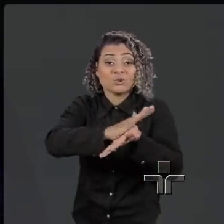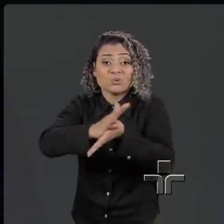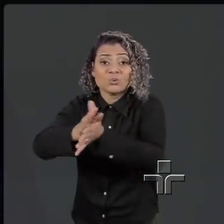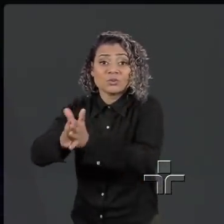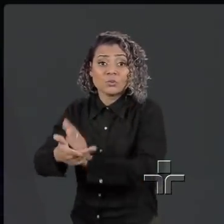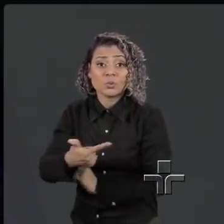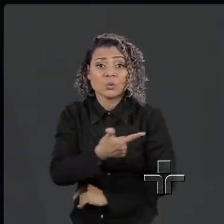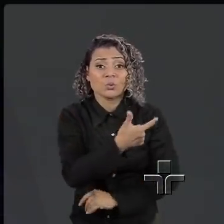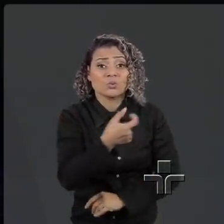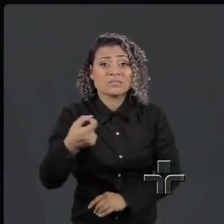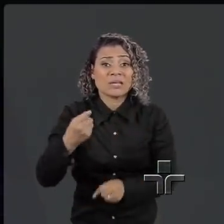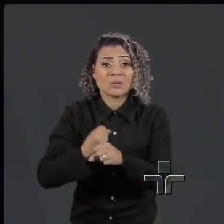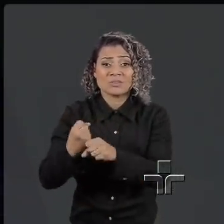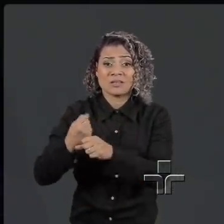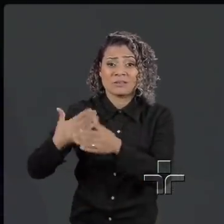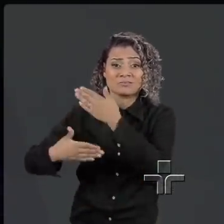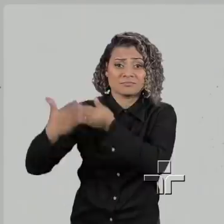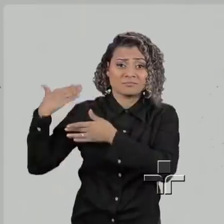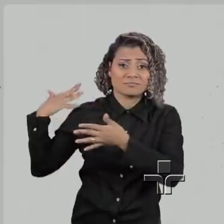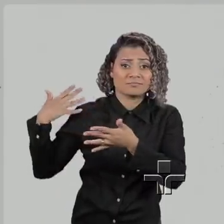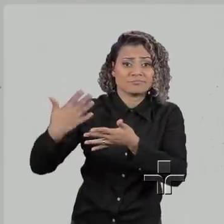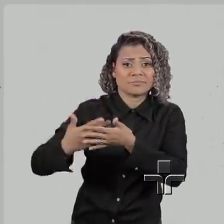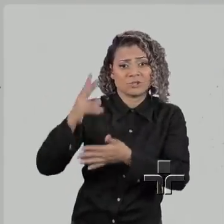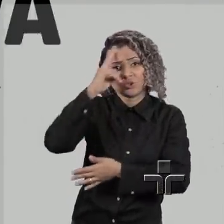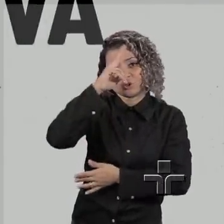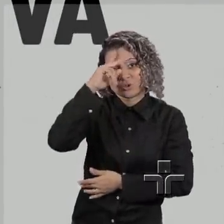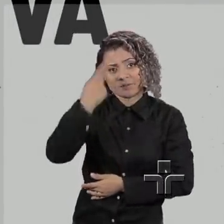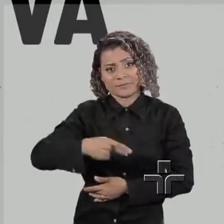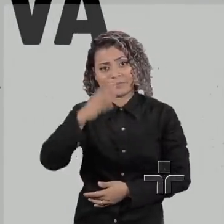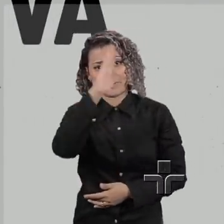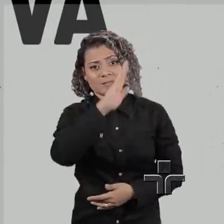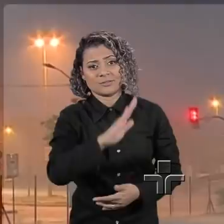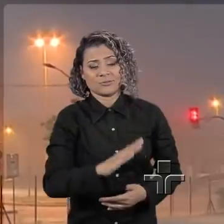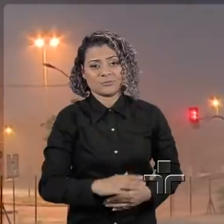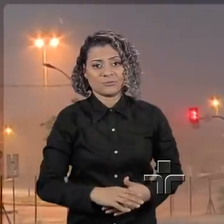de 200 anos da nossa história.